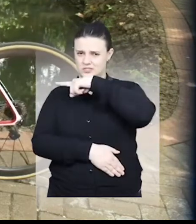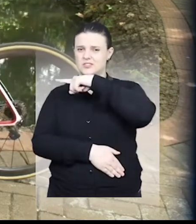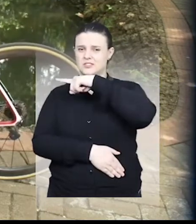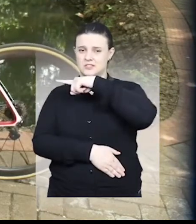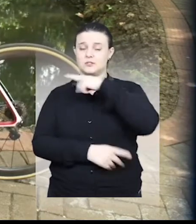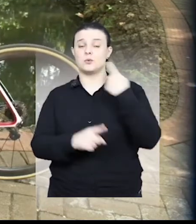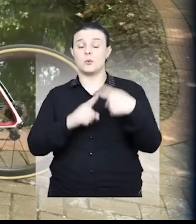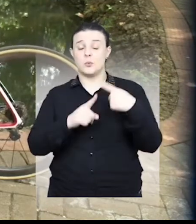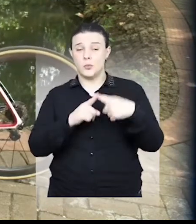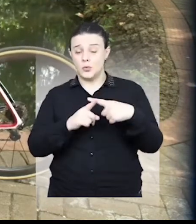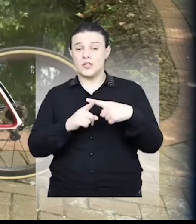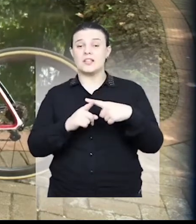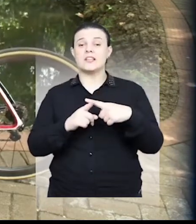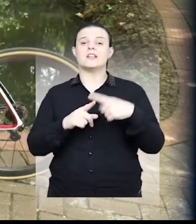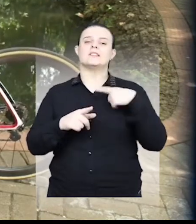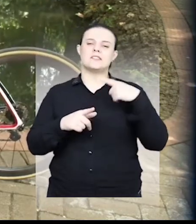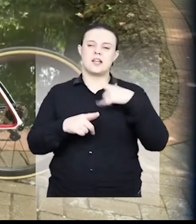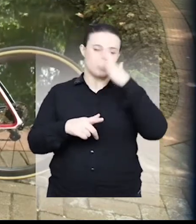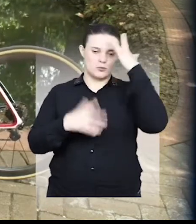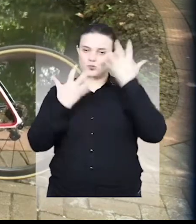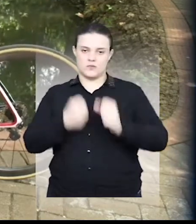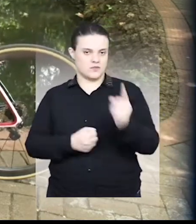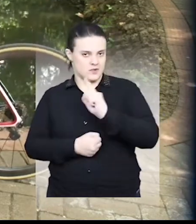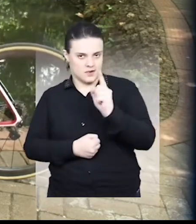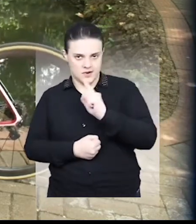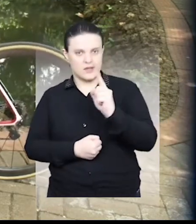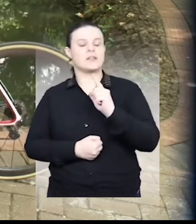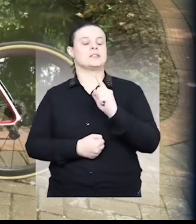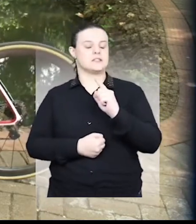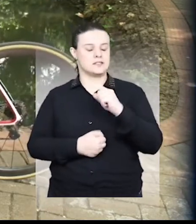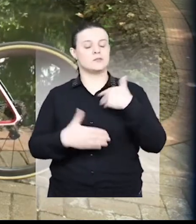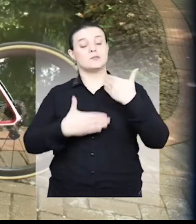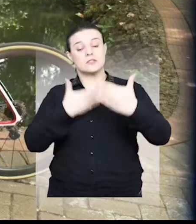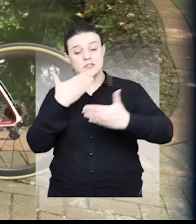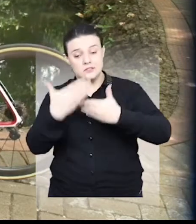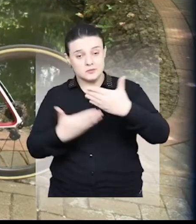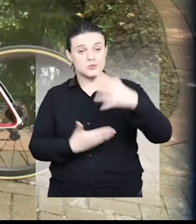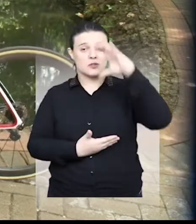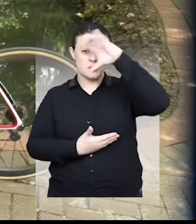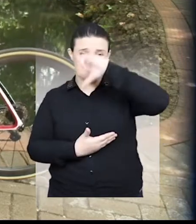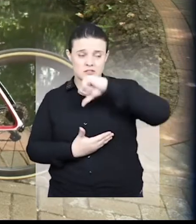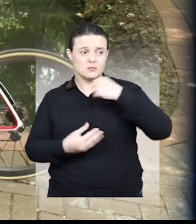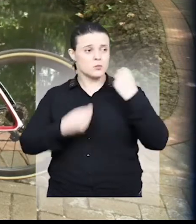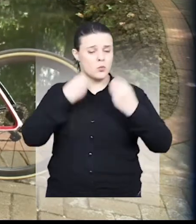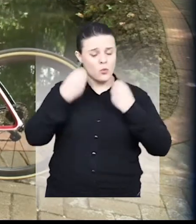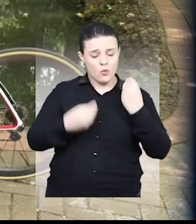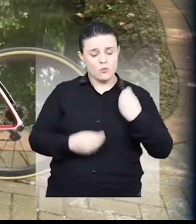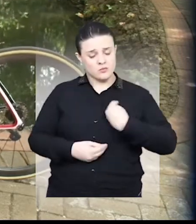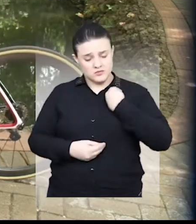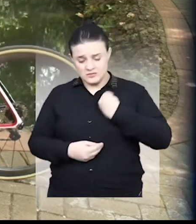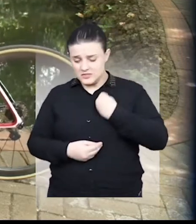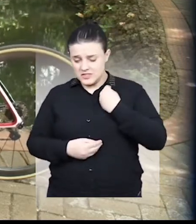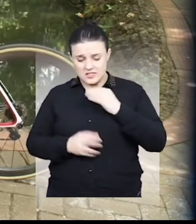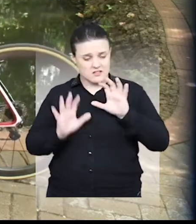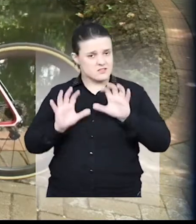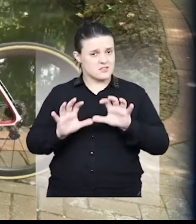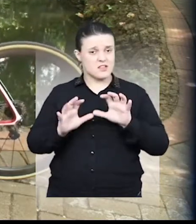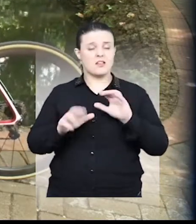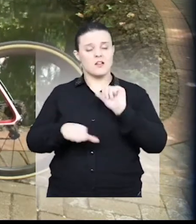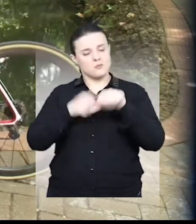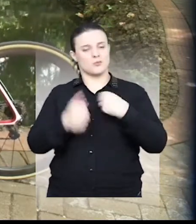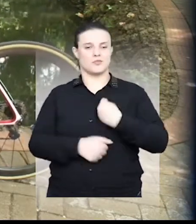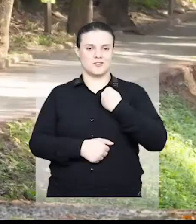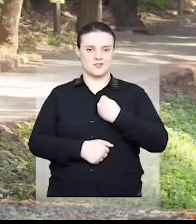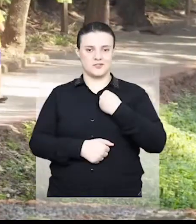difícil, porque tem aquela rejeição, mas Carlos, depois que você aprende a conviver com o que você tem, é outra